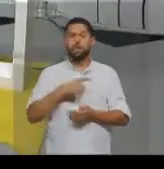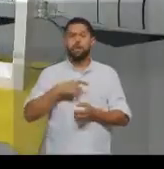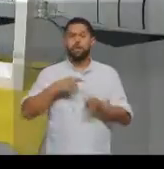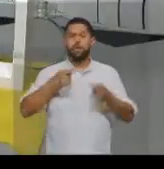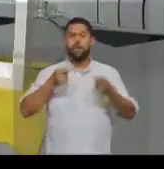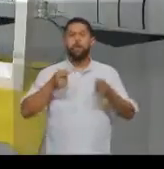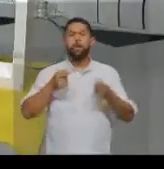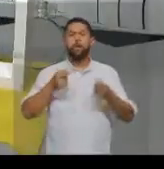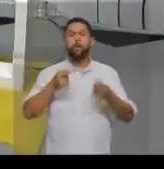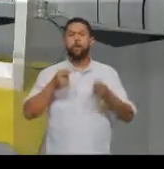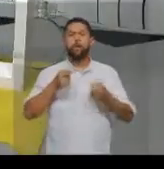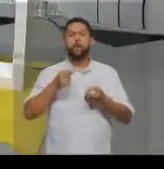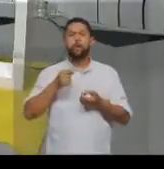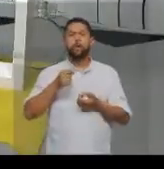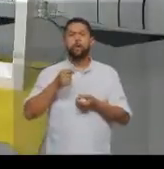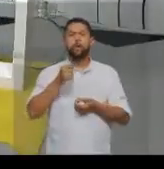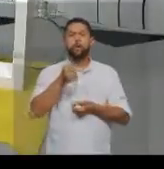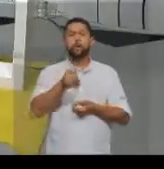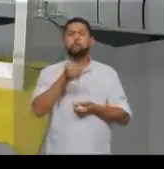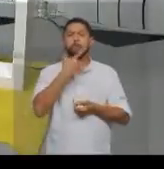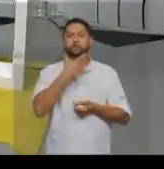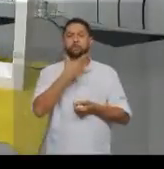comprimidos